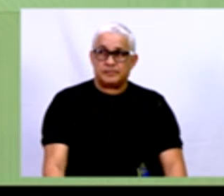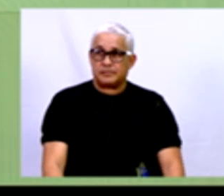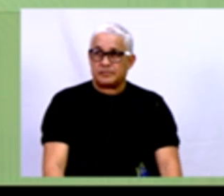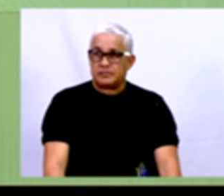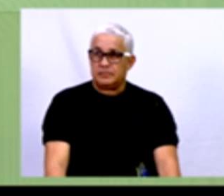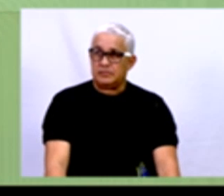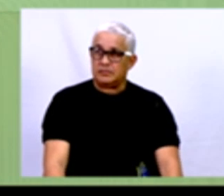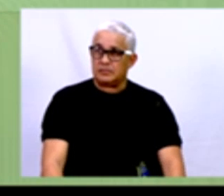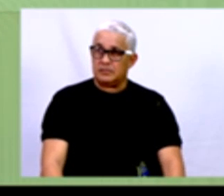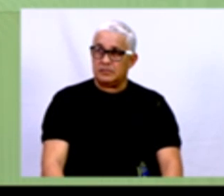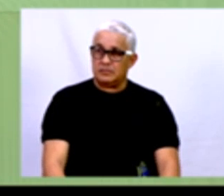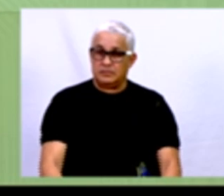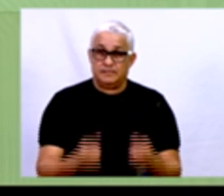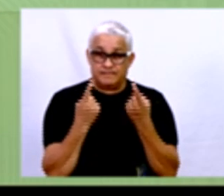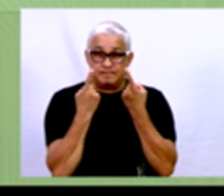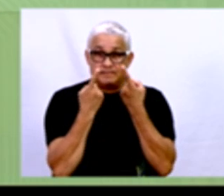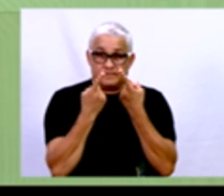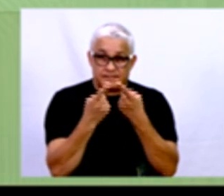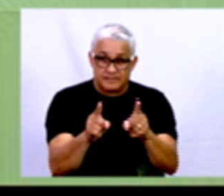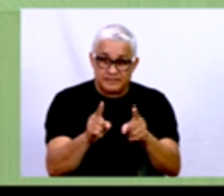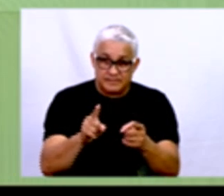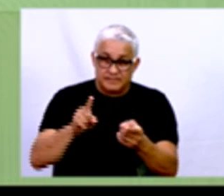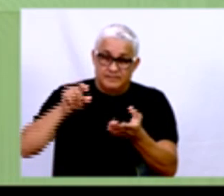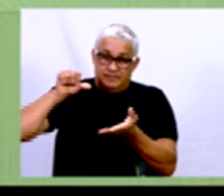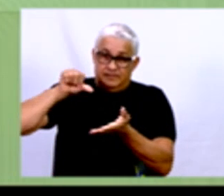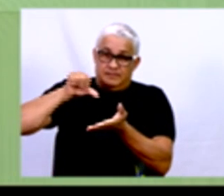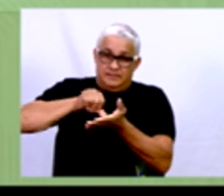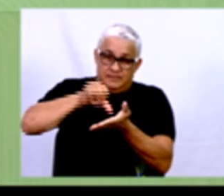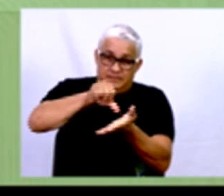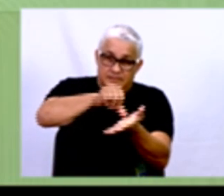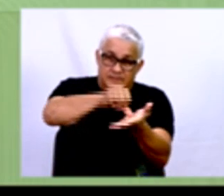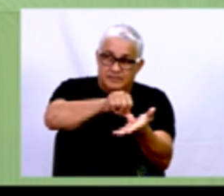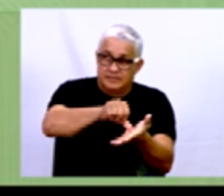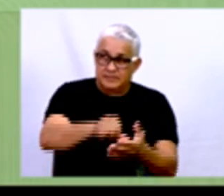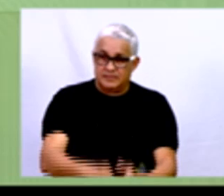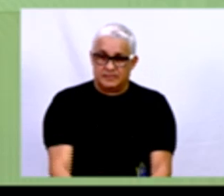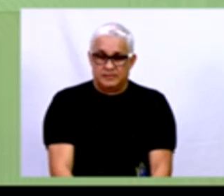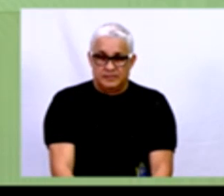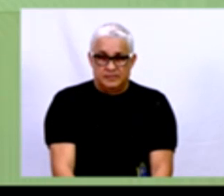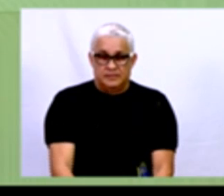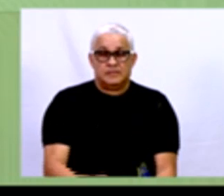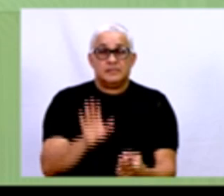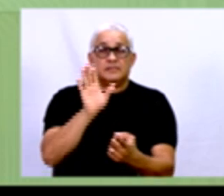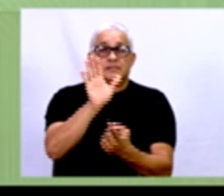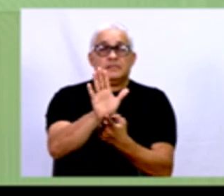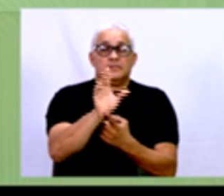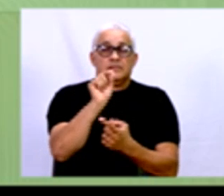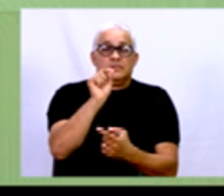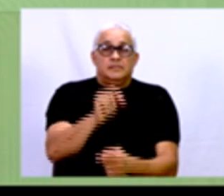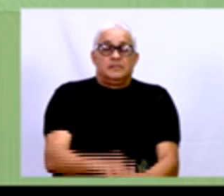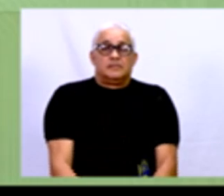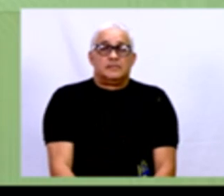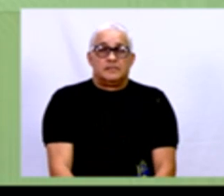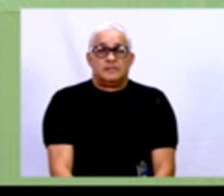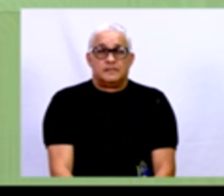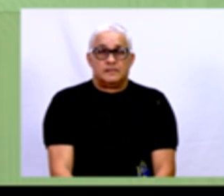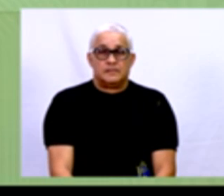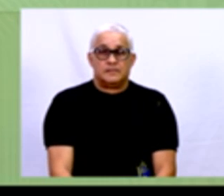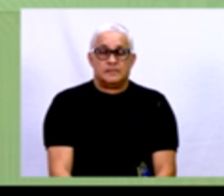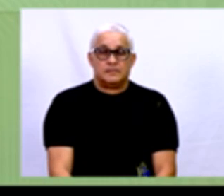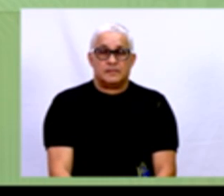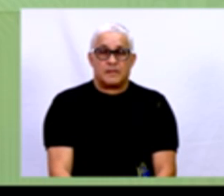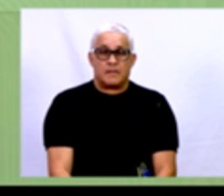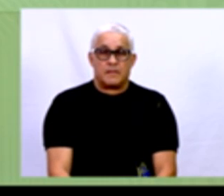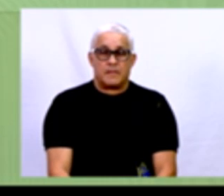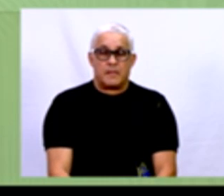Então, nós vamos fazer um desafio aí para os polos, tá? Então, nós vamos mostrar as imagens,